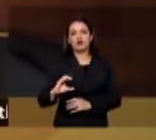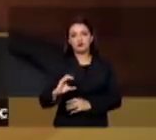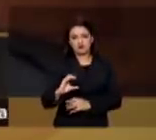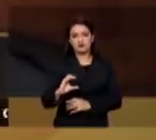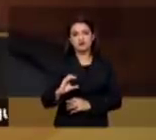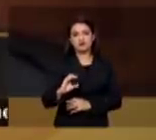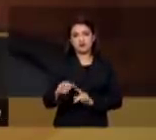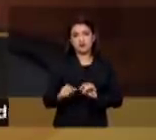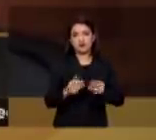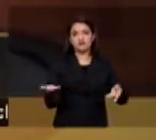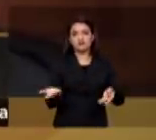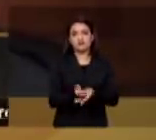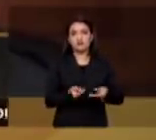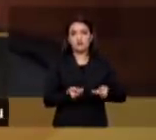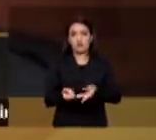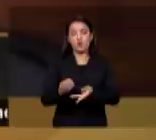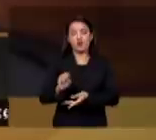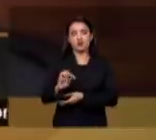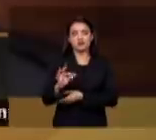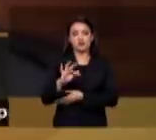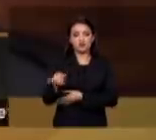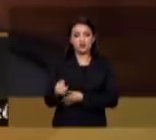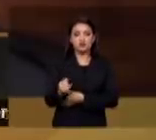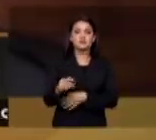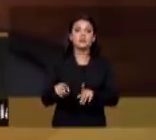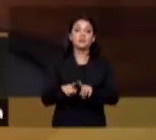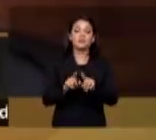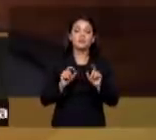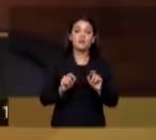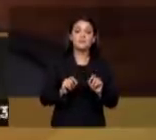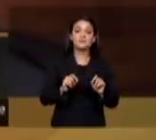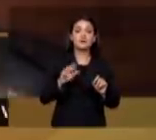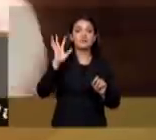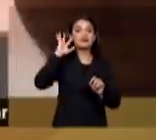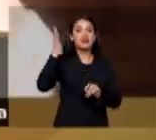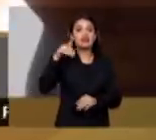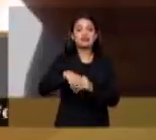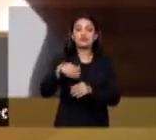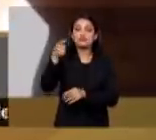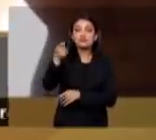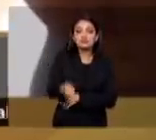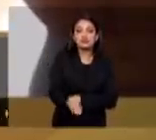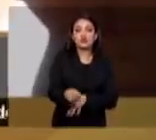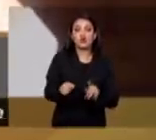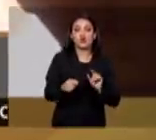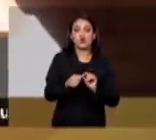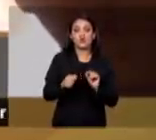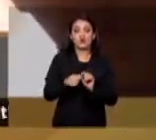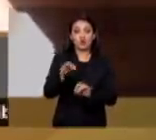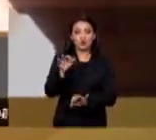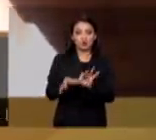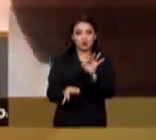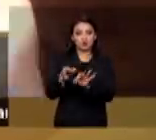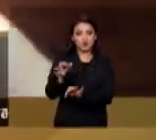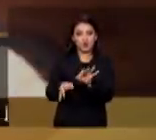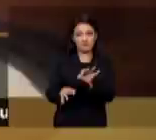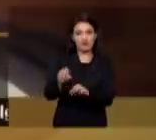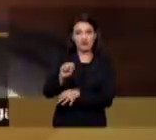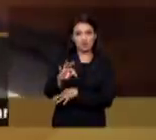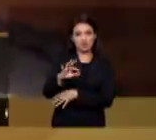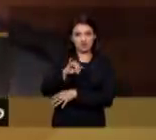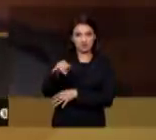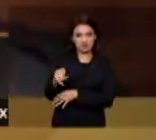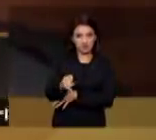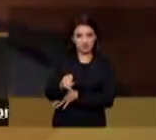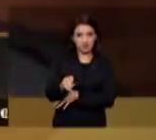ali aforado. Plenário julga recurso que trata da decisão monocrática que declarou incompetência da 13ª Vara